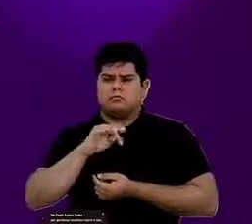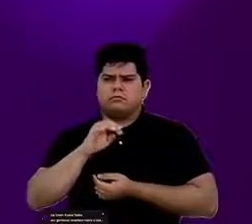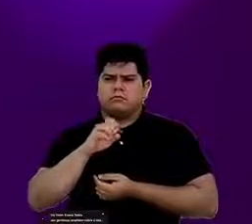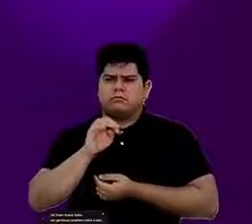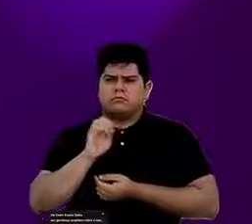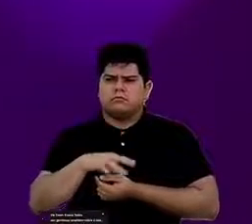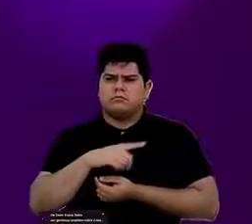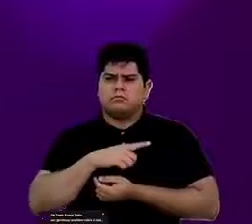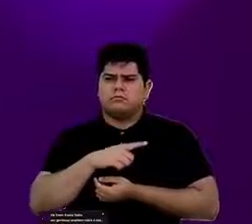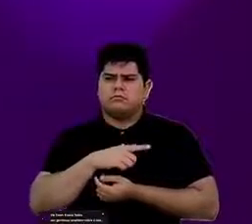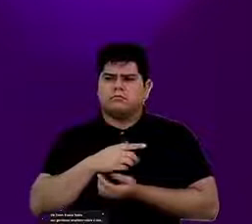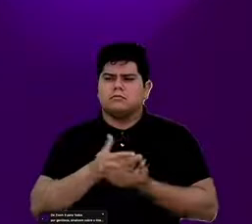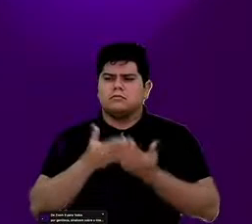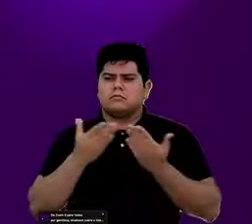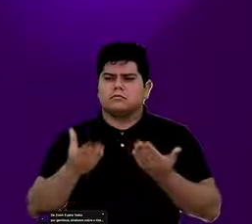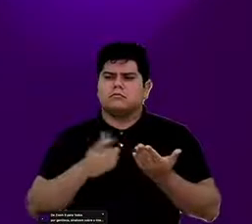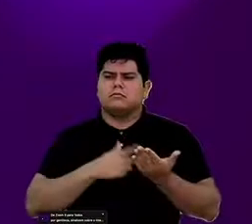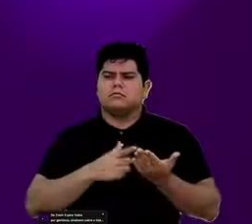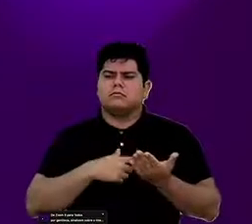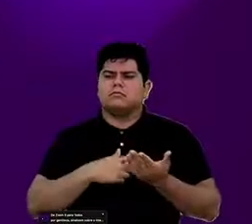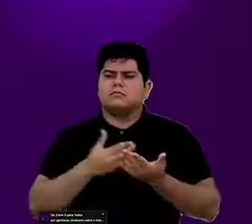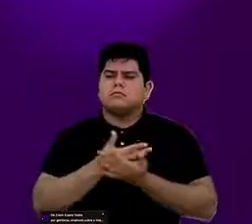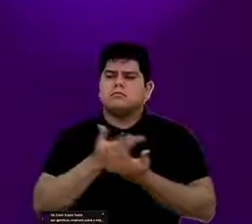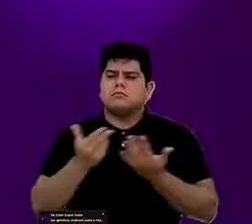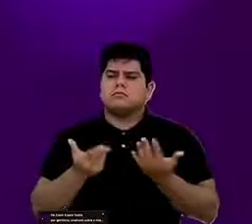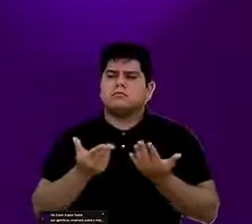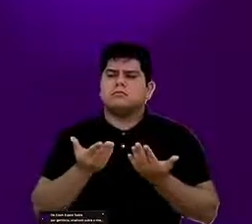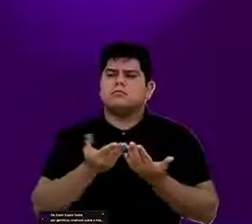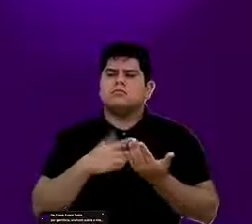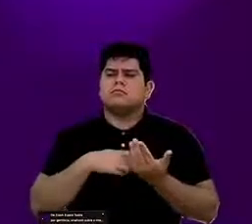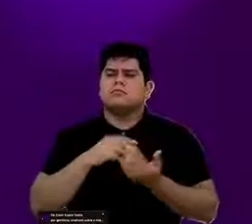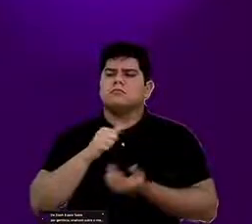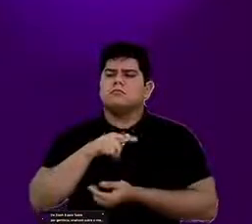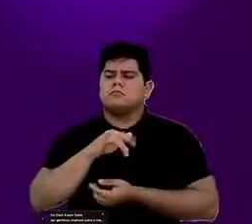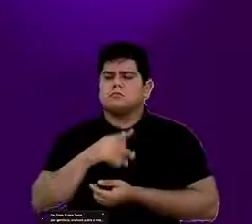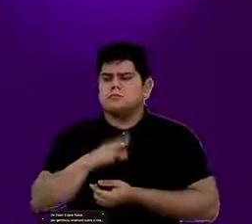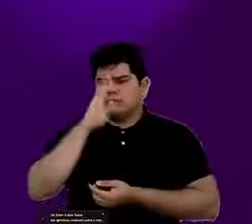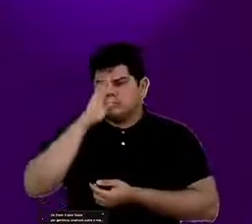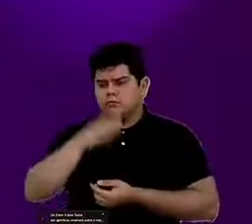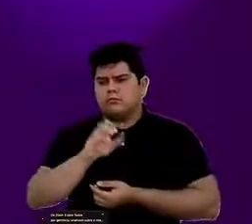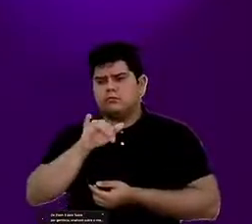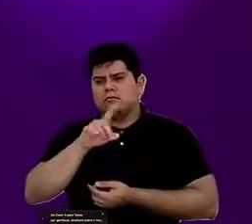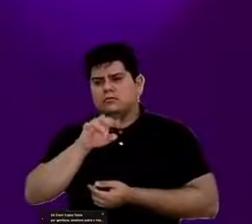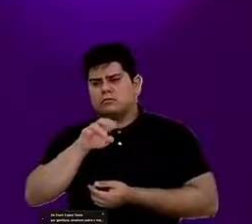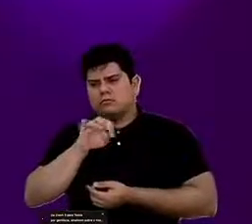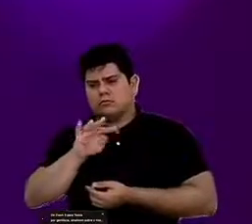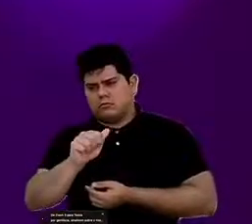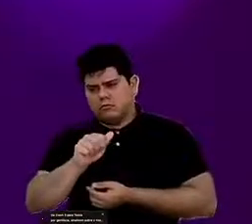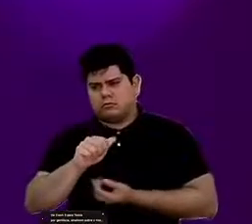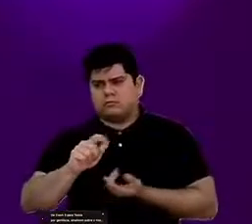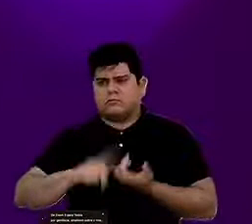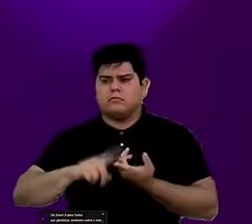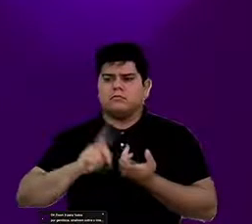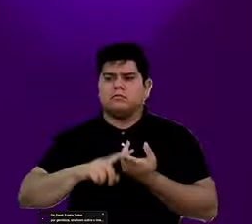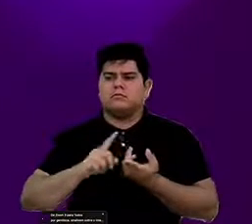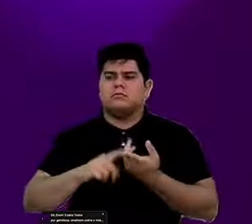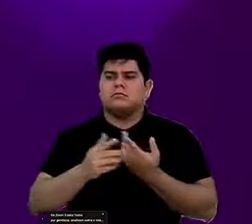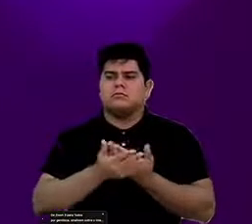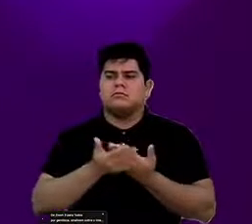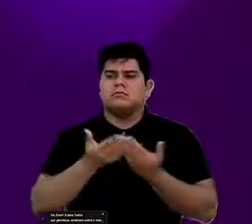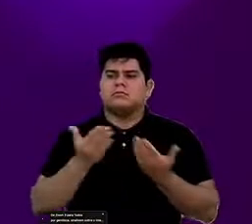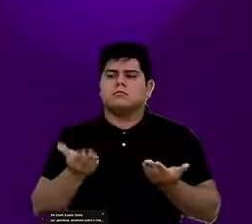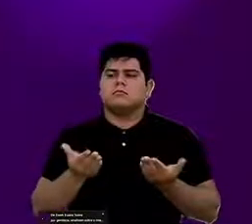diversos dispositivos, né, para anuloplastia direta, indireta, e a melhora